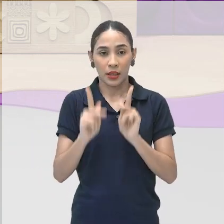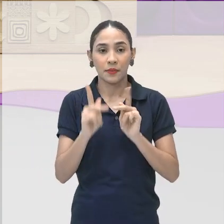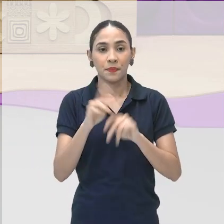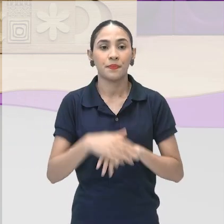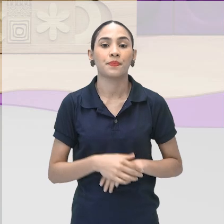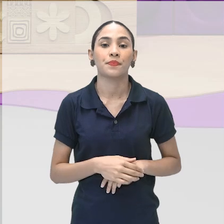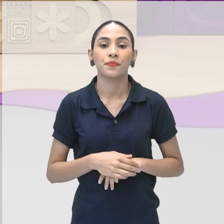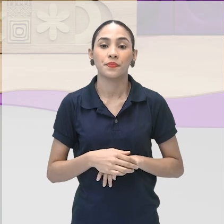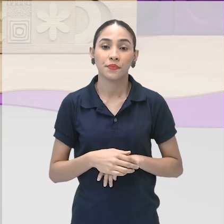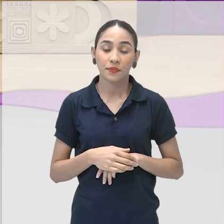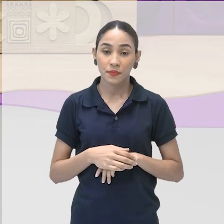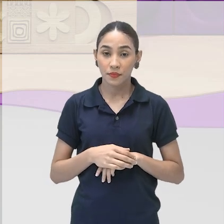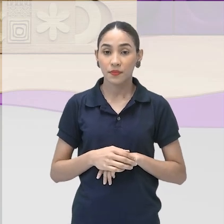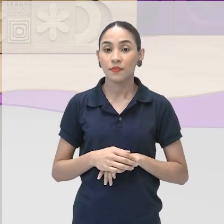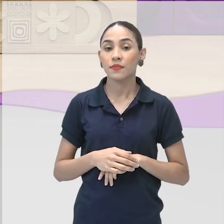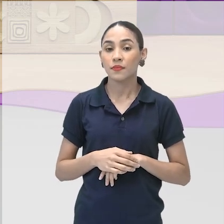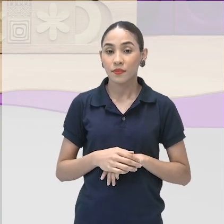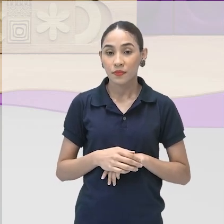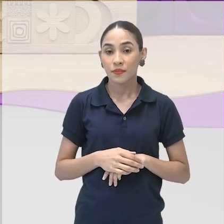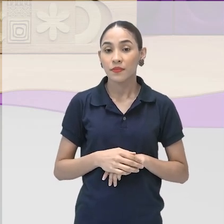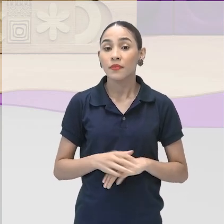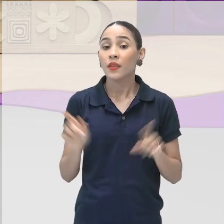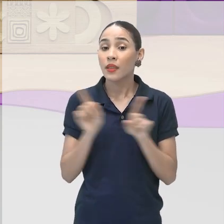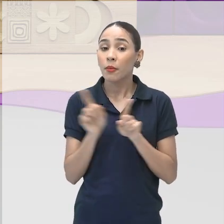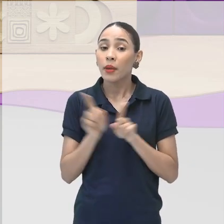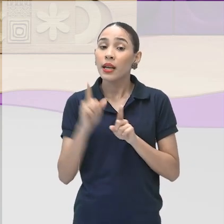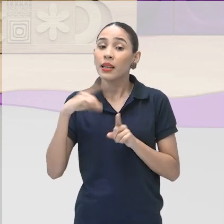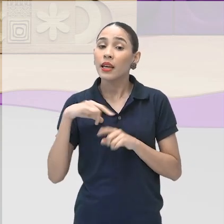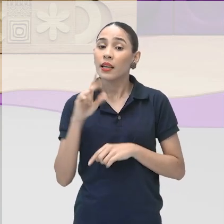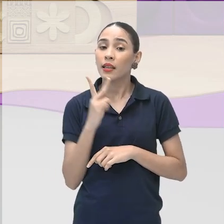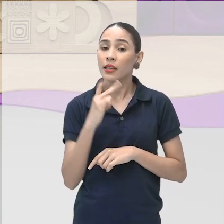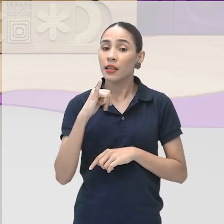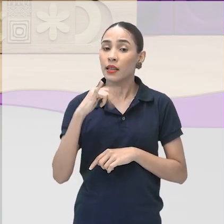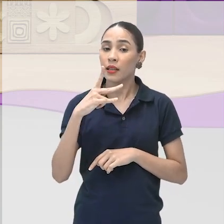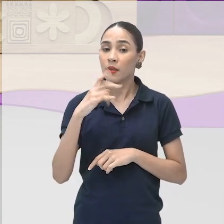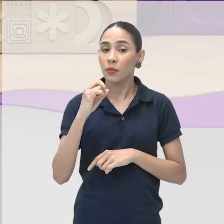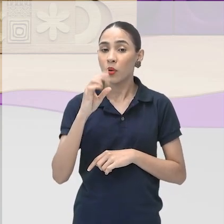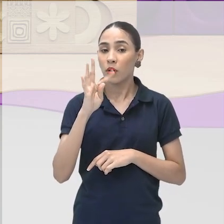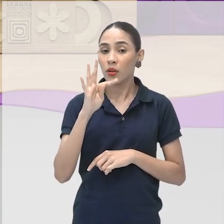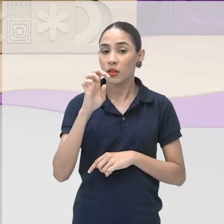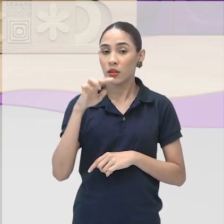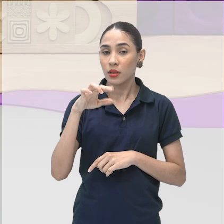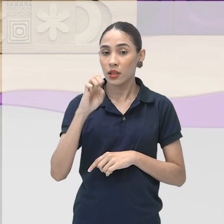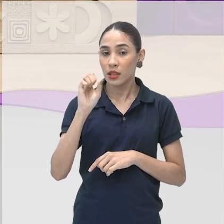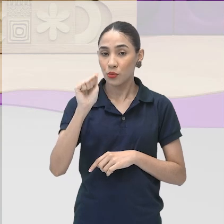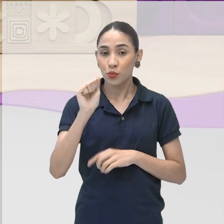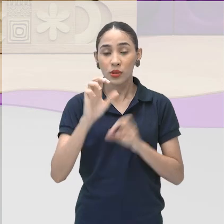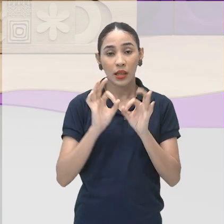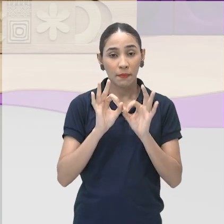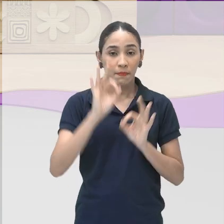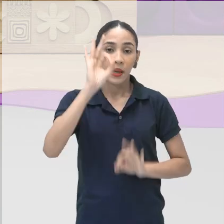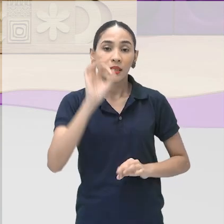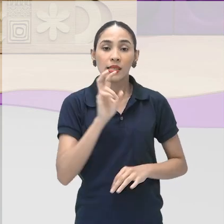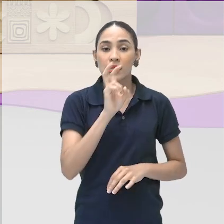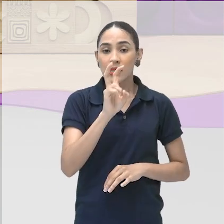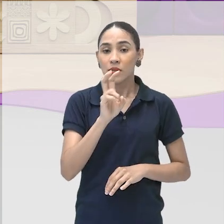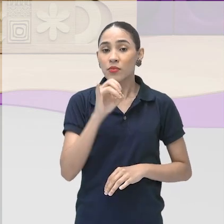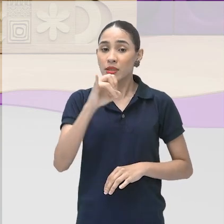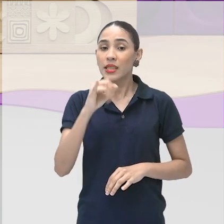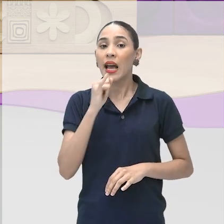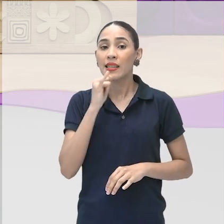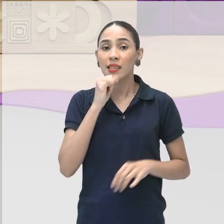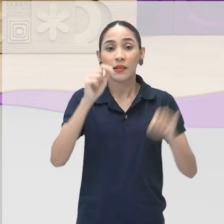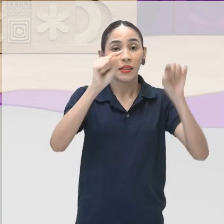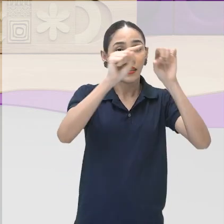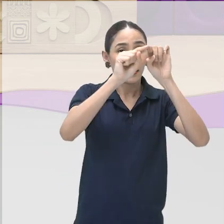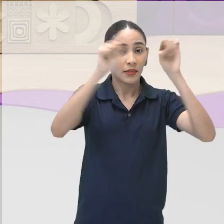certo? E por último, a gente tem aqui a hipotenusa. Olha só, a hipotenusa ela mede 5, e se eu quiser fazer um